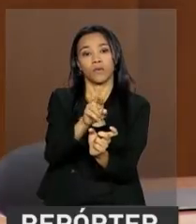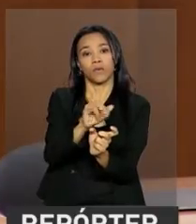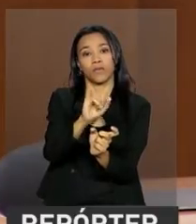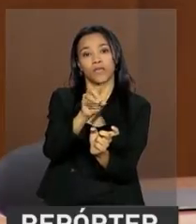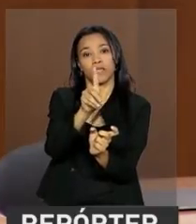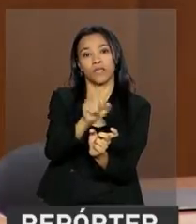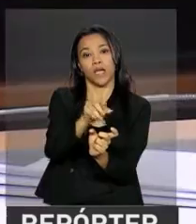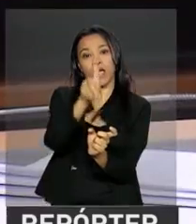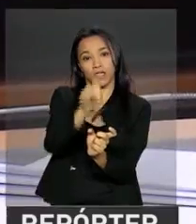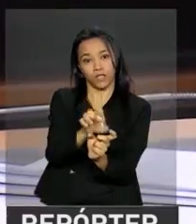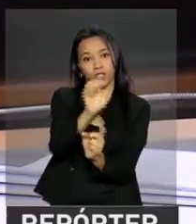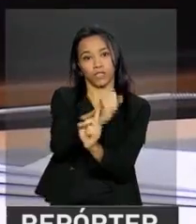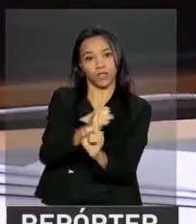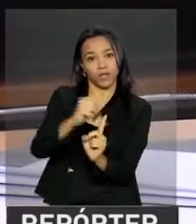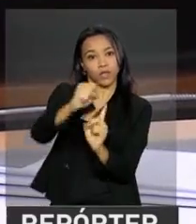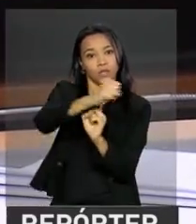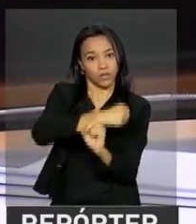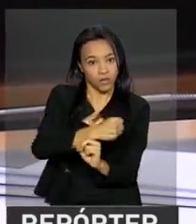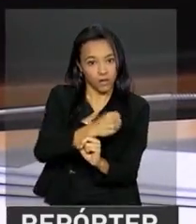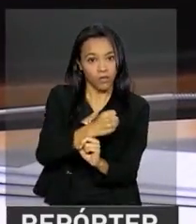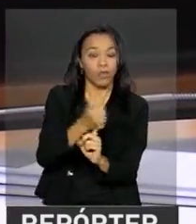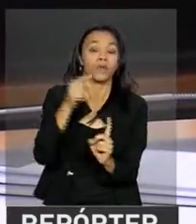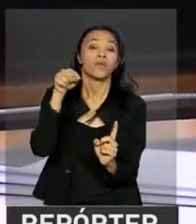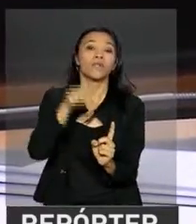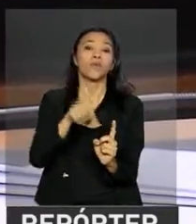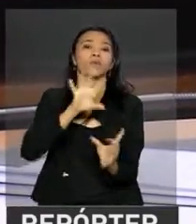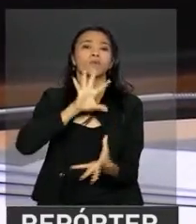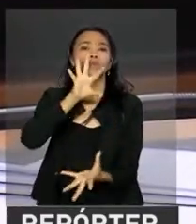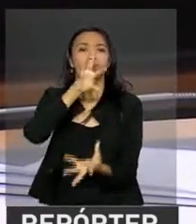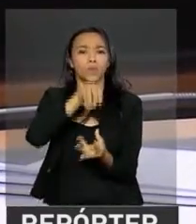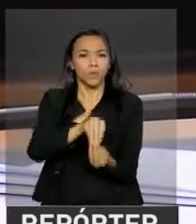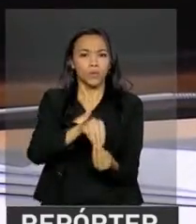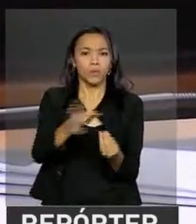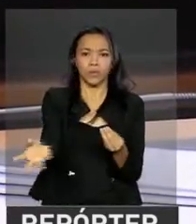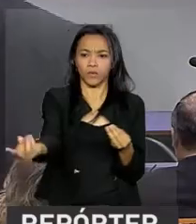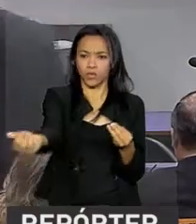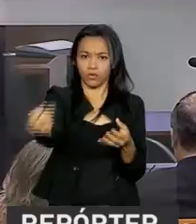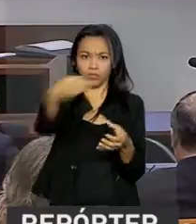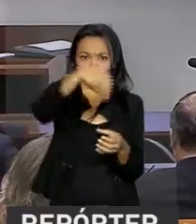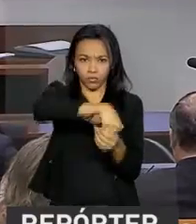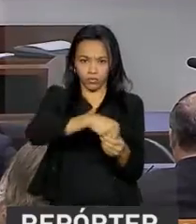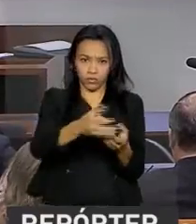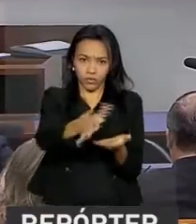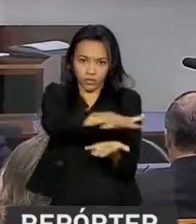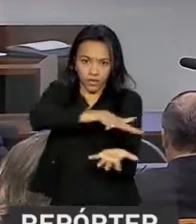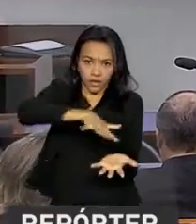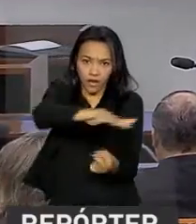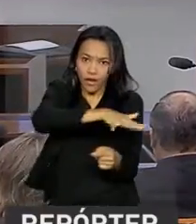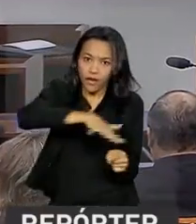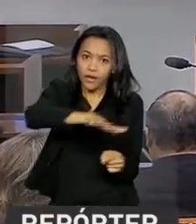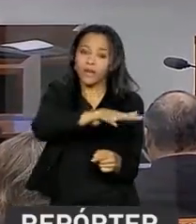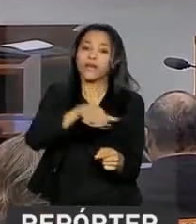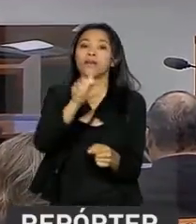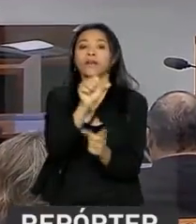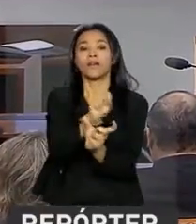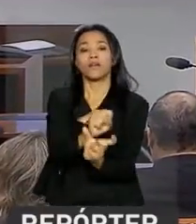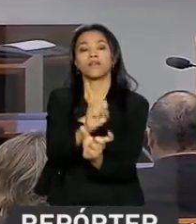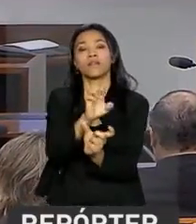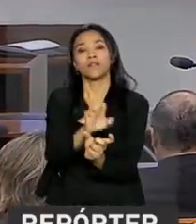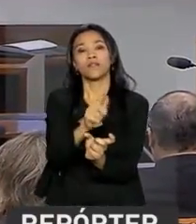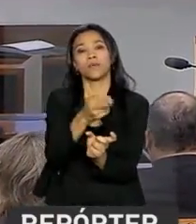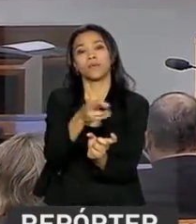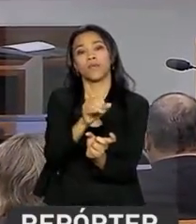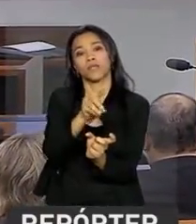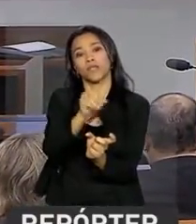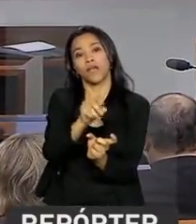despesas apenas da Previdência. Resumo, todas as receitas da Seguridade, inclusive, por exemplo, a contribuição